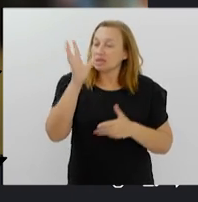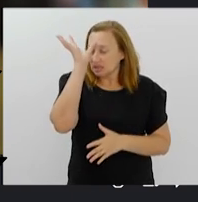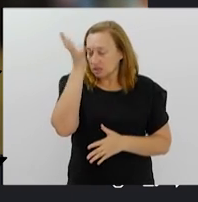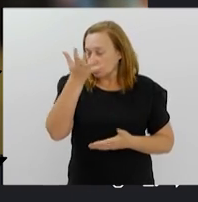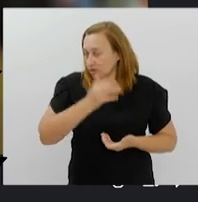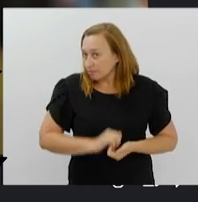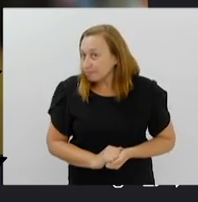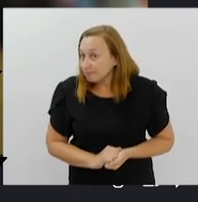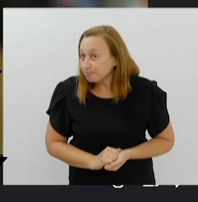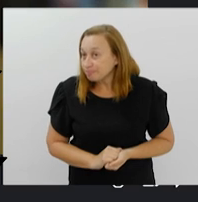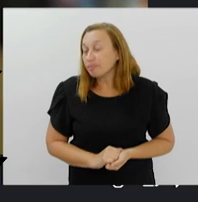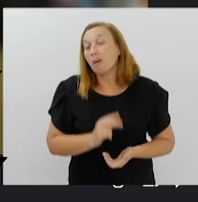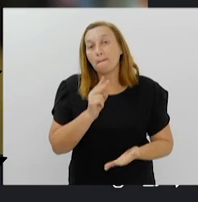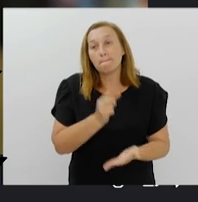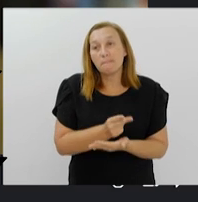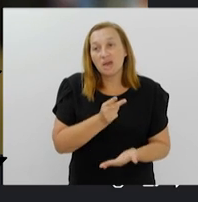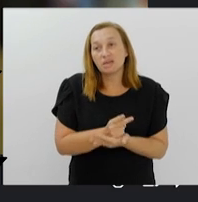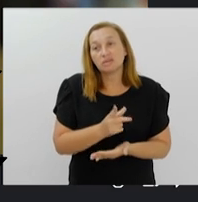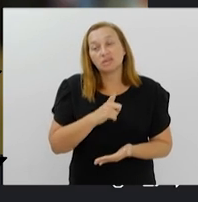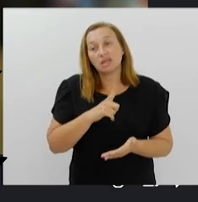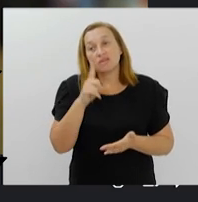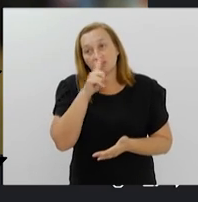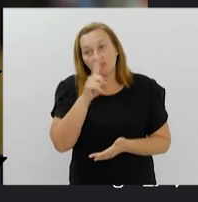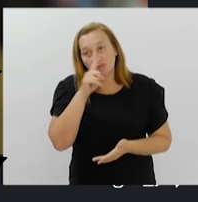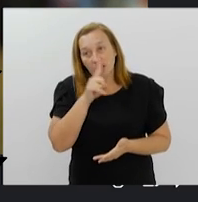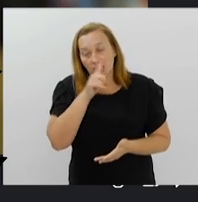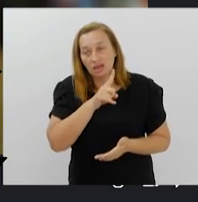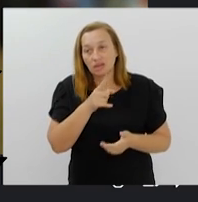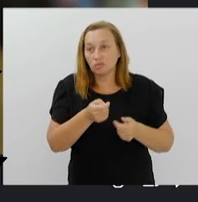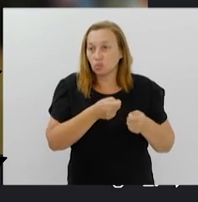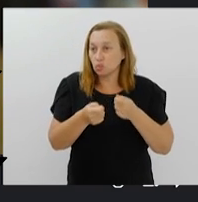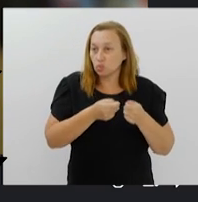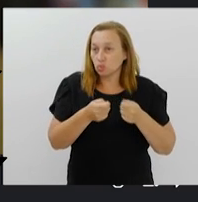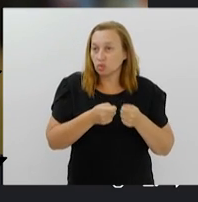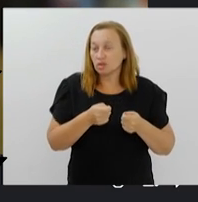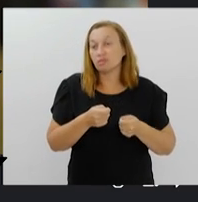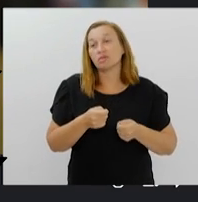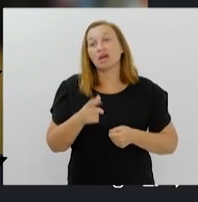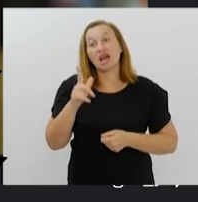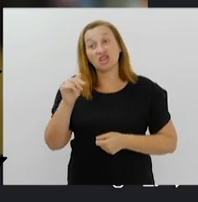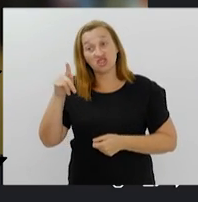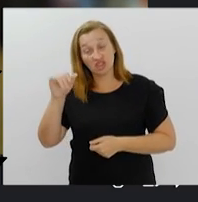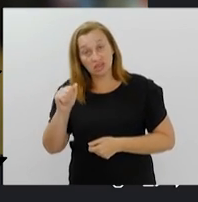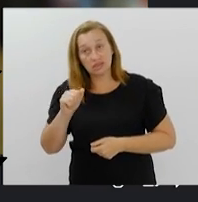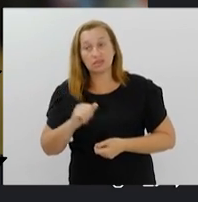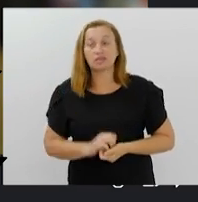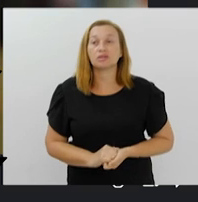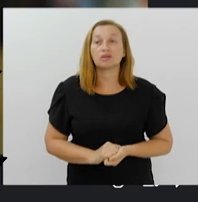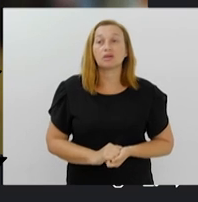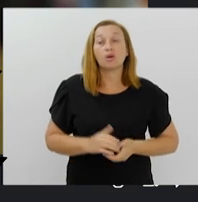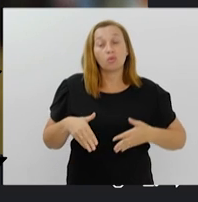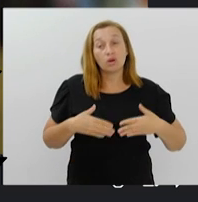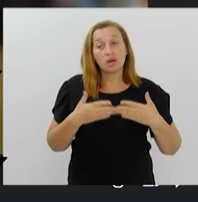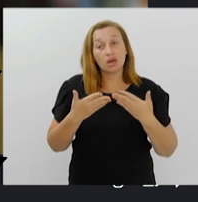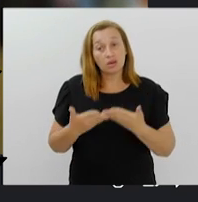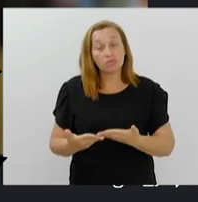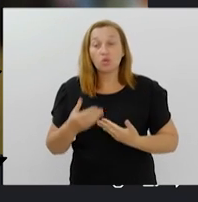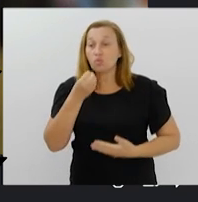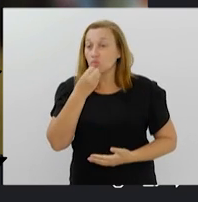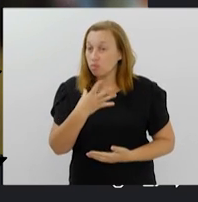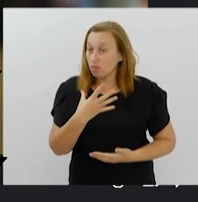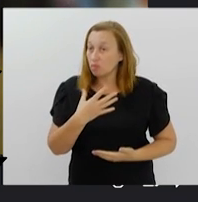desse problema mesmo que haja falhas na regulação feita pela agência né Eu acho que esse é um caminho viável e